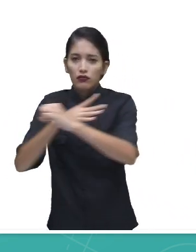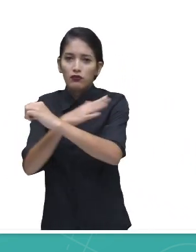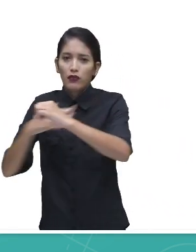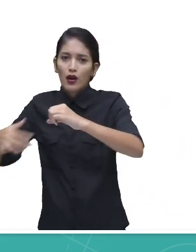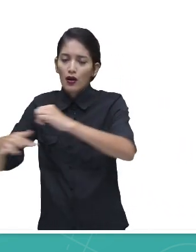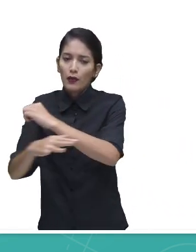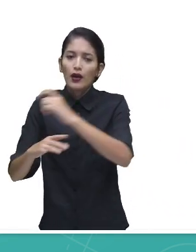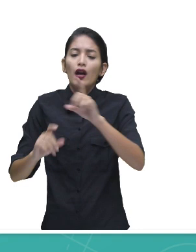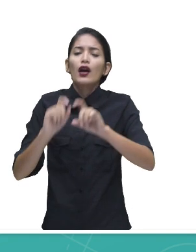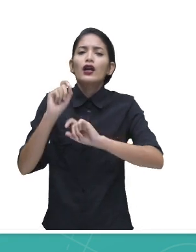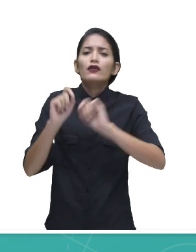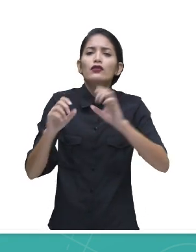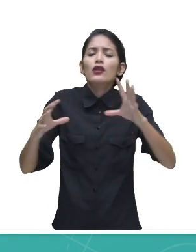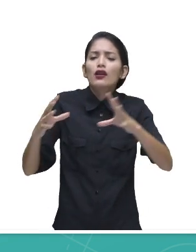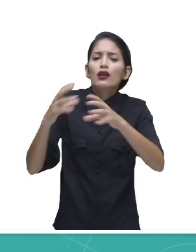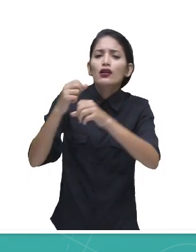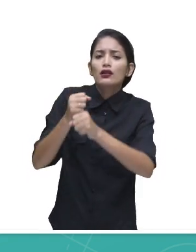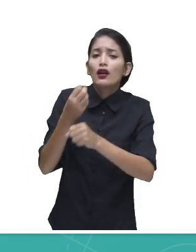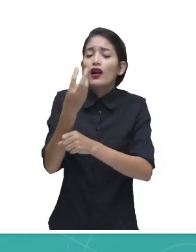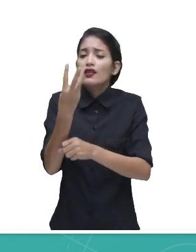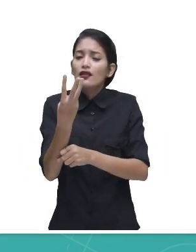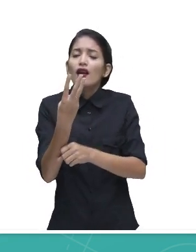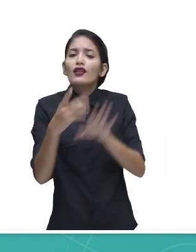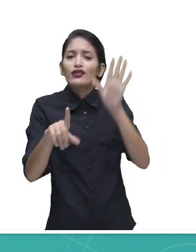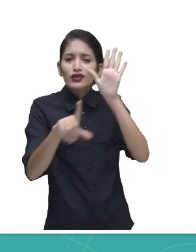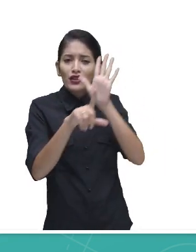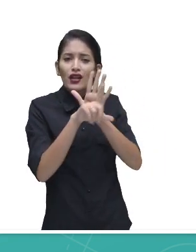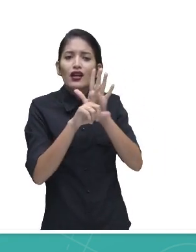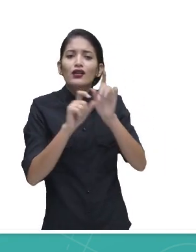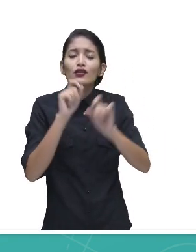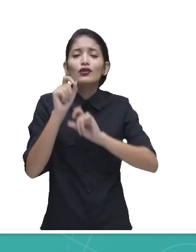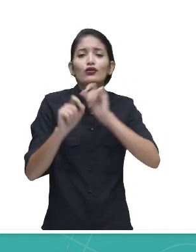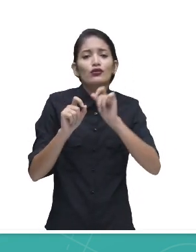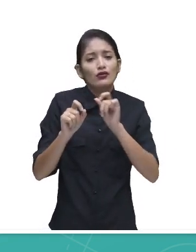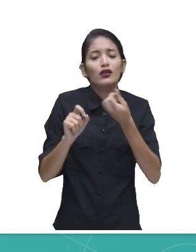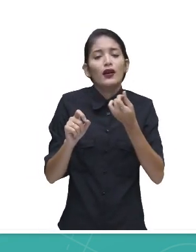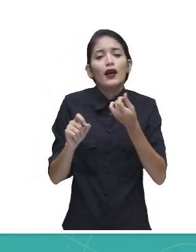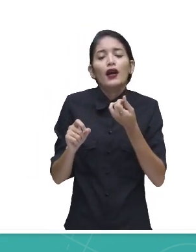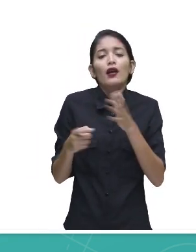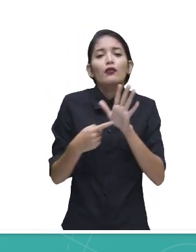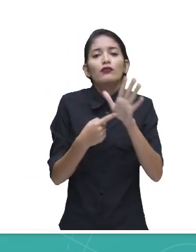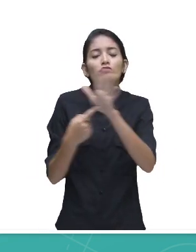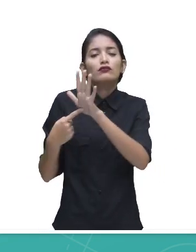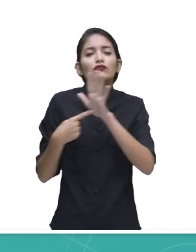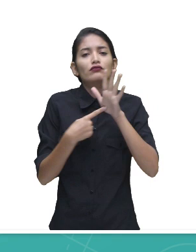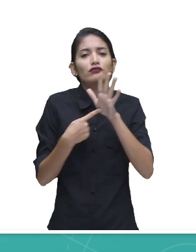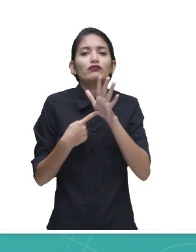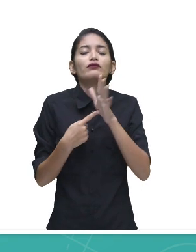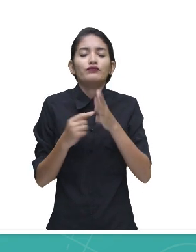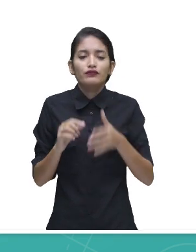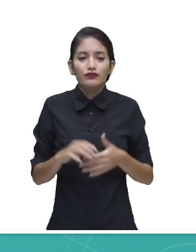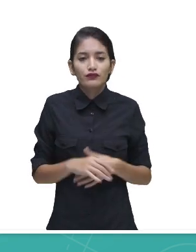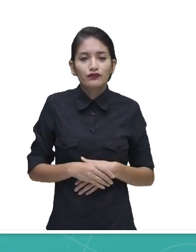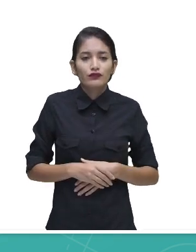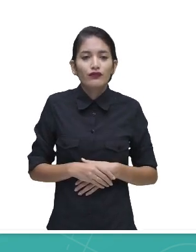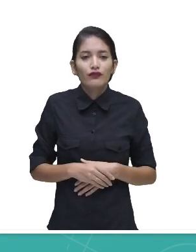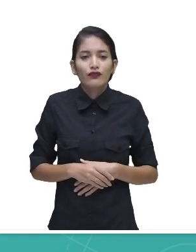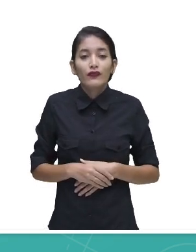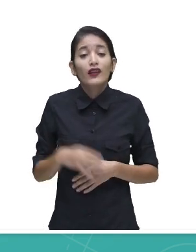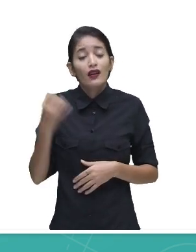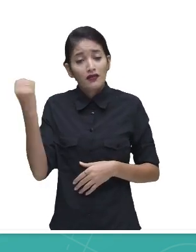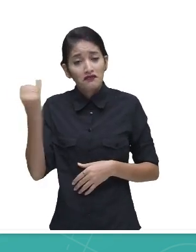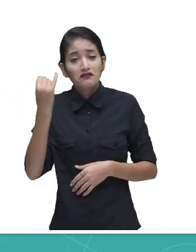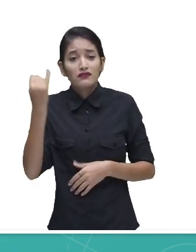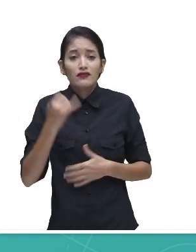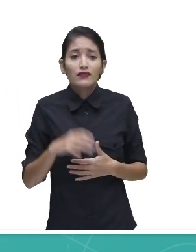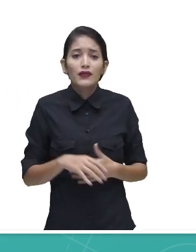3 leis que envolvem os movimentos dos planetas que os astrônomos usam até hoje. Olha como ele foi importante.